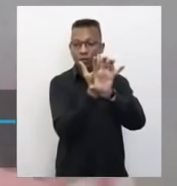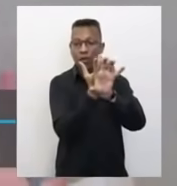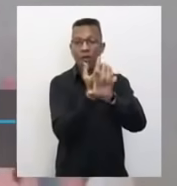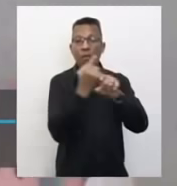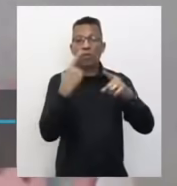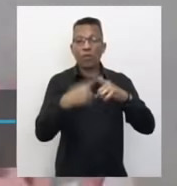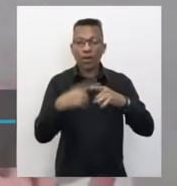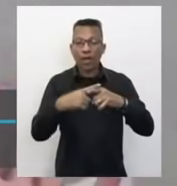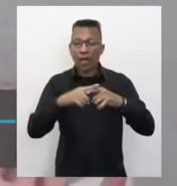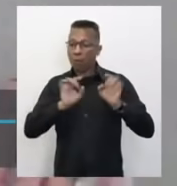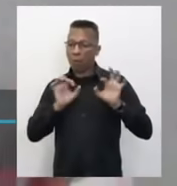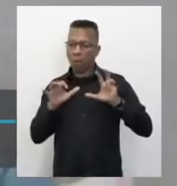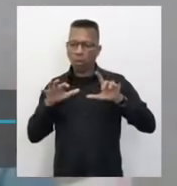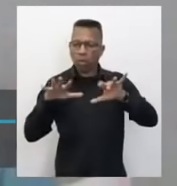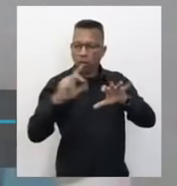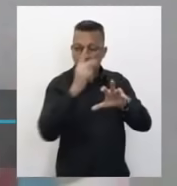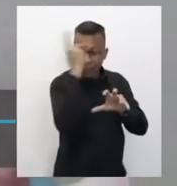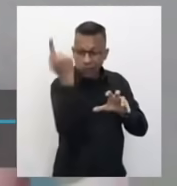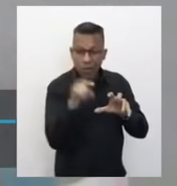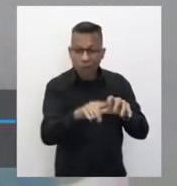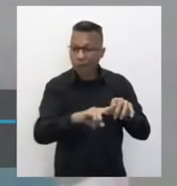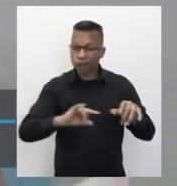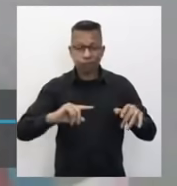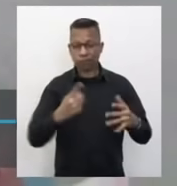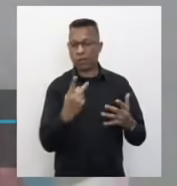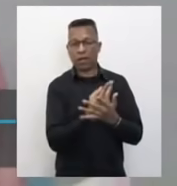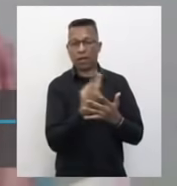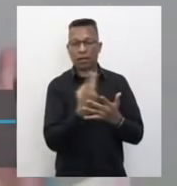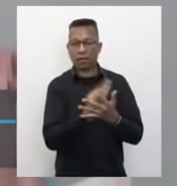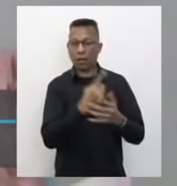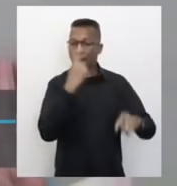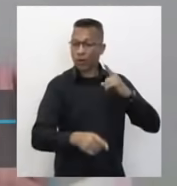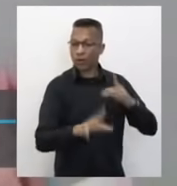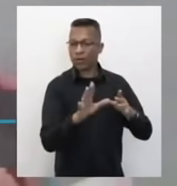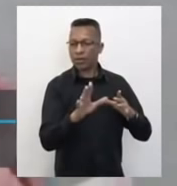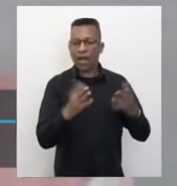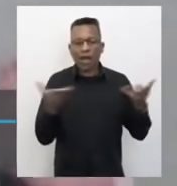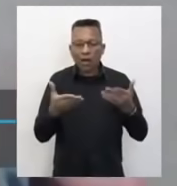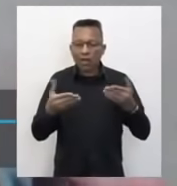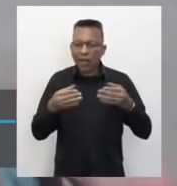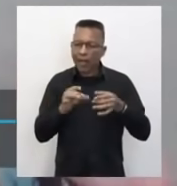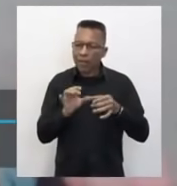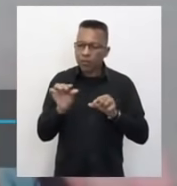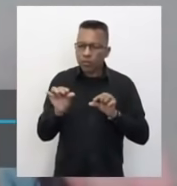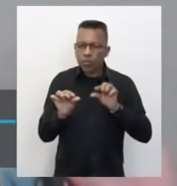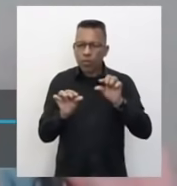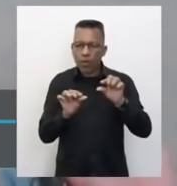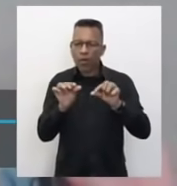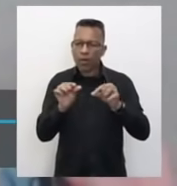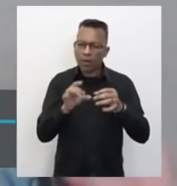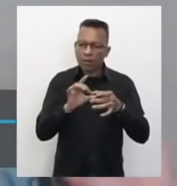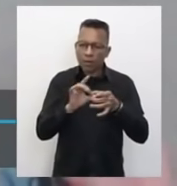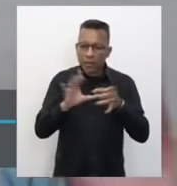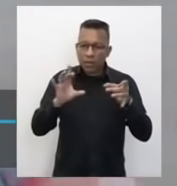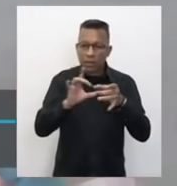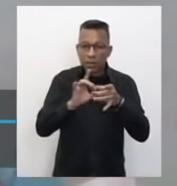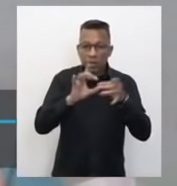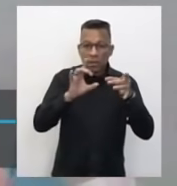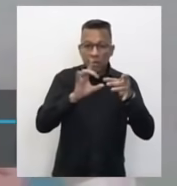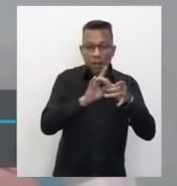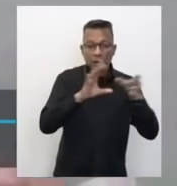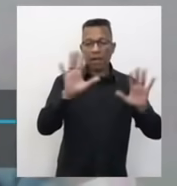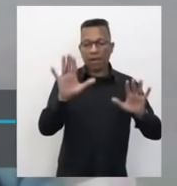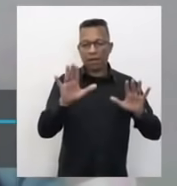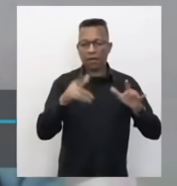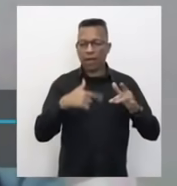aglomerações ainda estão proibidas, né? Começam a ser liberadas agora e torcemos para que isso aconteça logo, mas